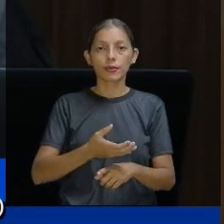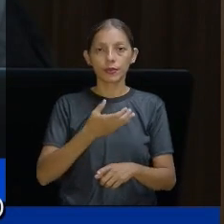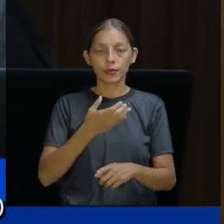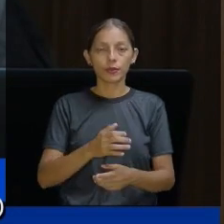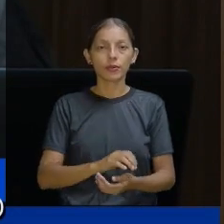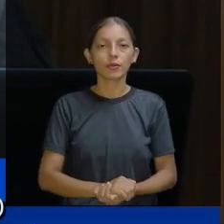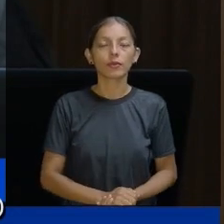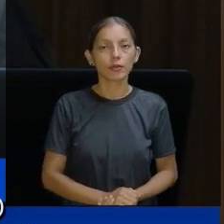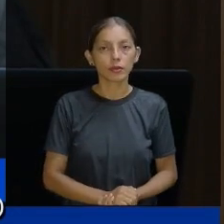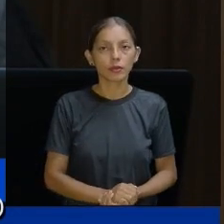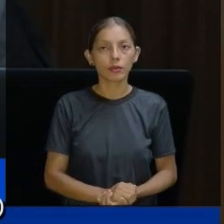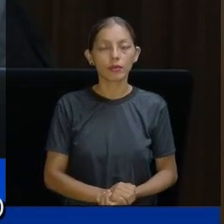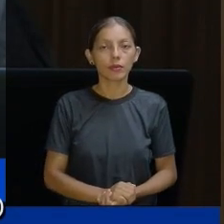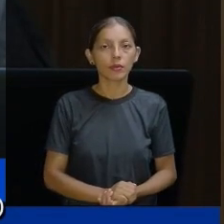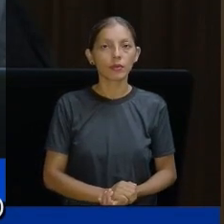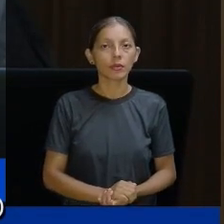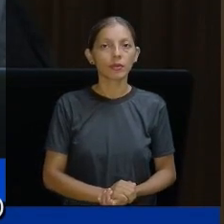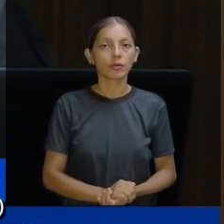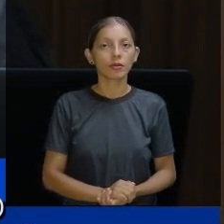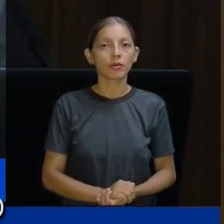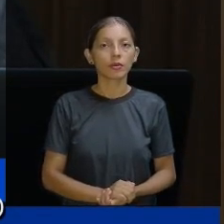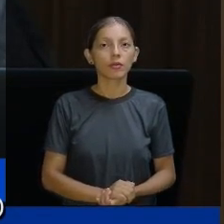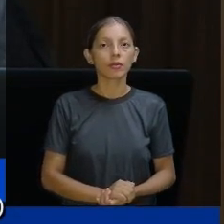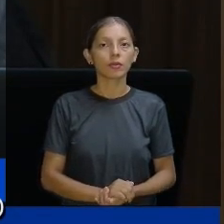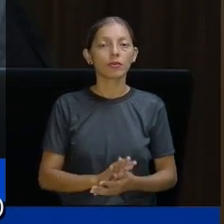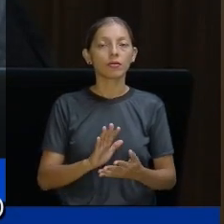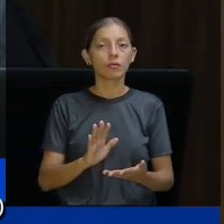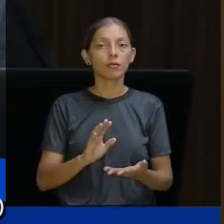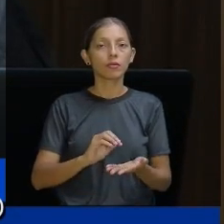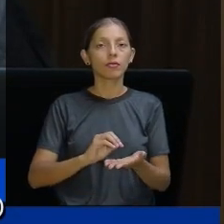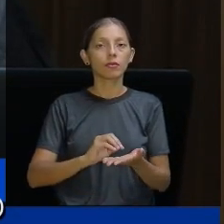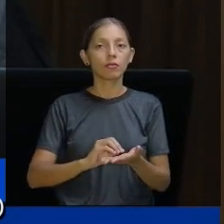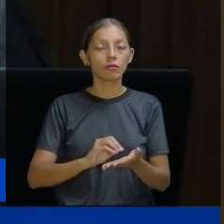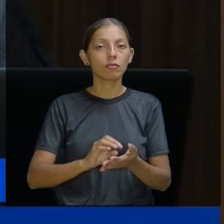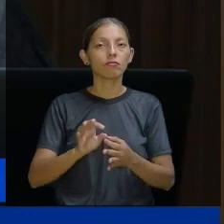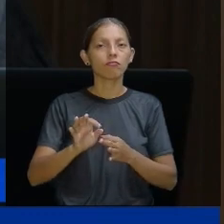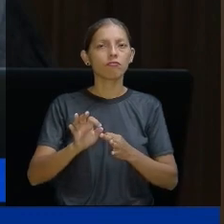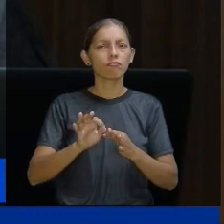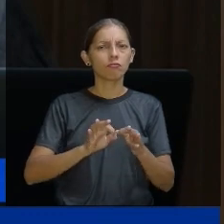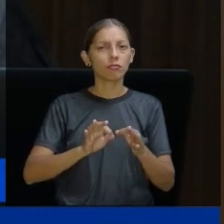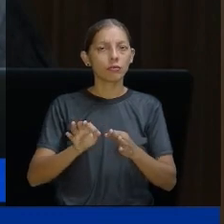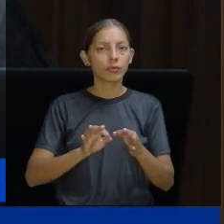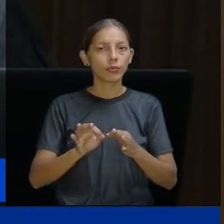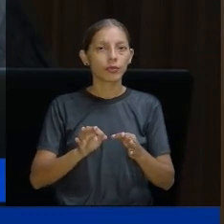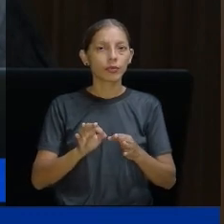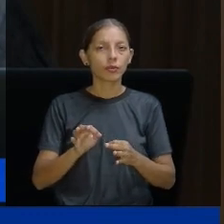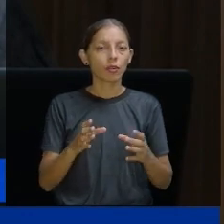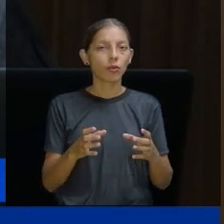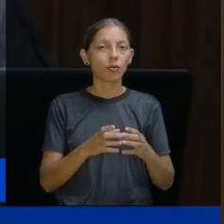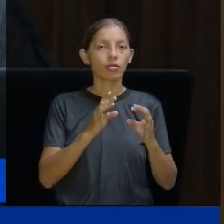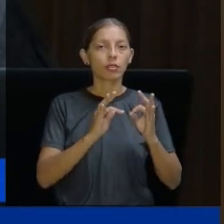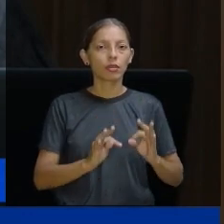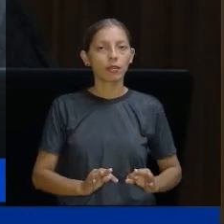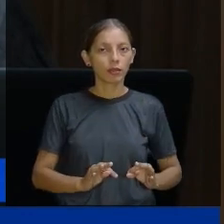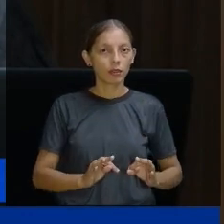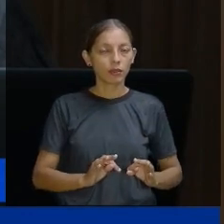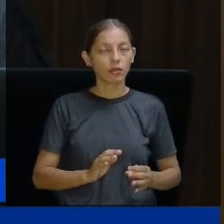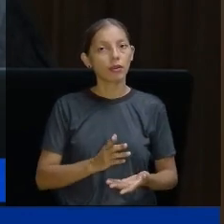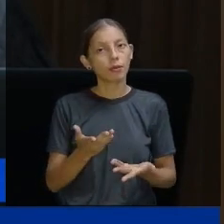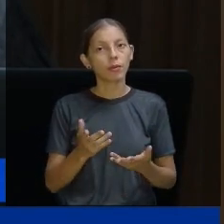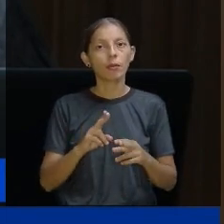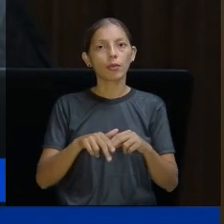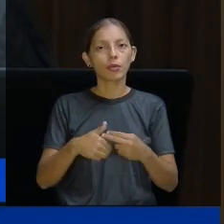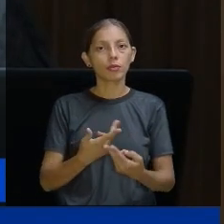devidamente valorados pelo órgão técnico do Tribunal e também pelo Ministério Público Eleitoral, o que levou à reprovação de suas